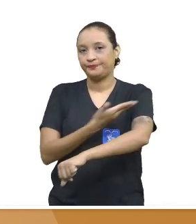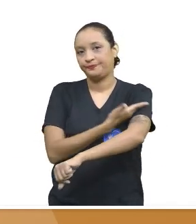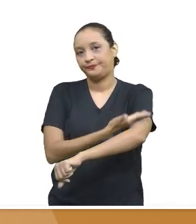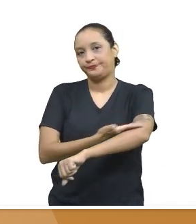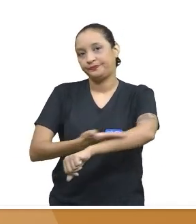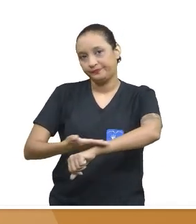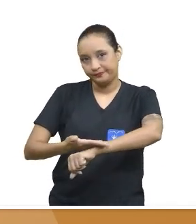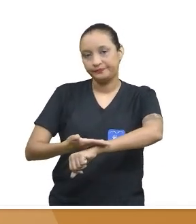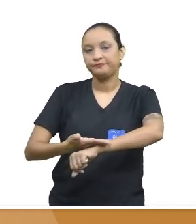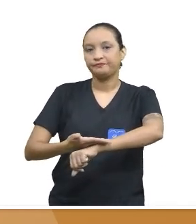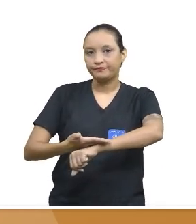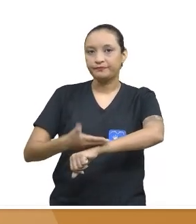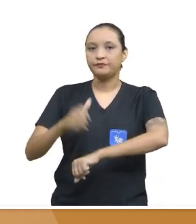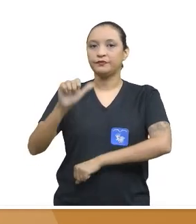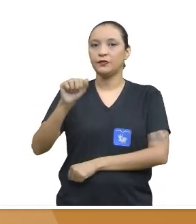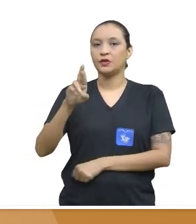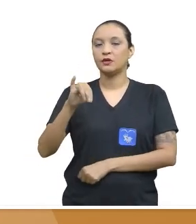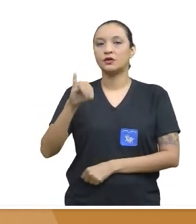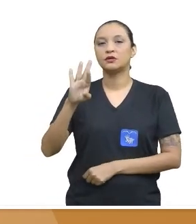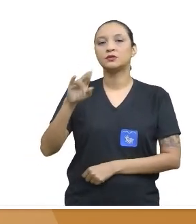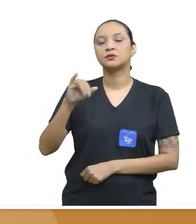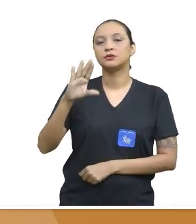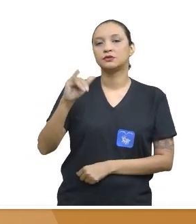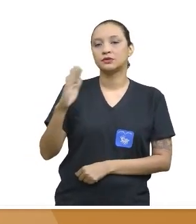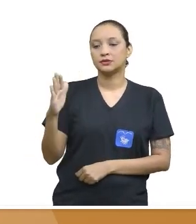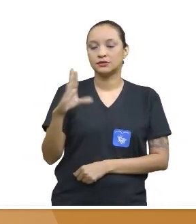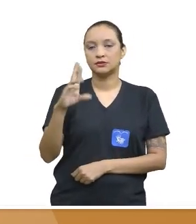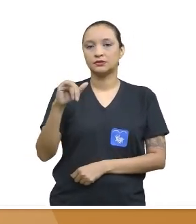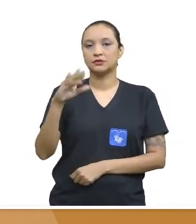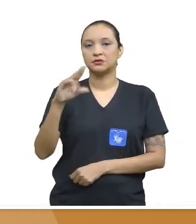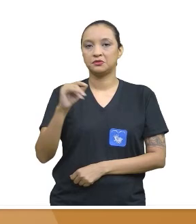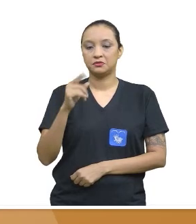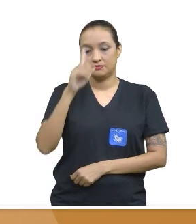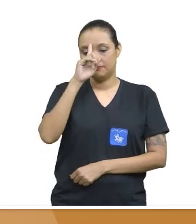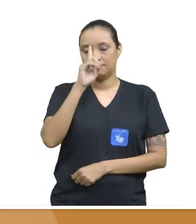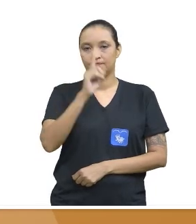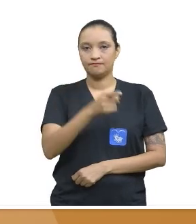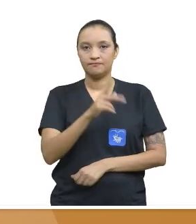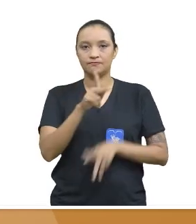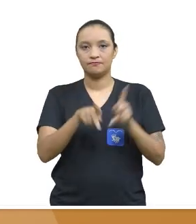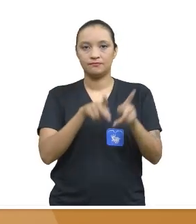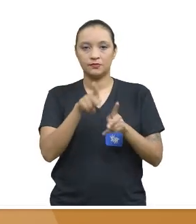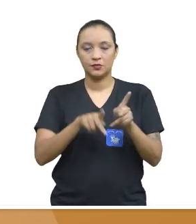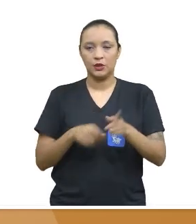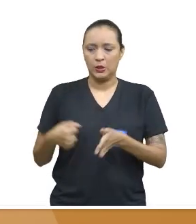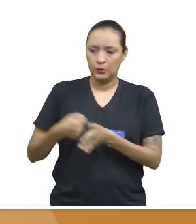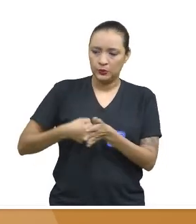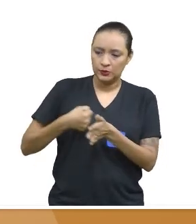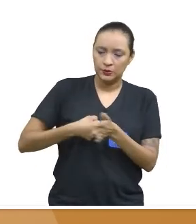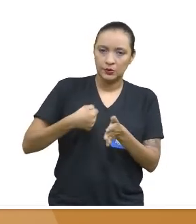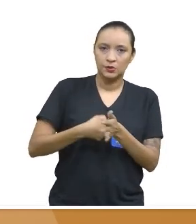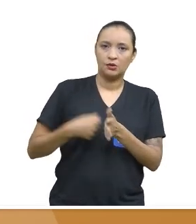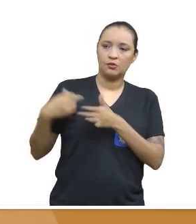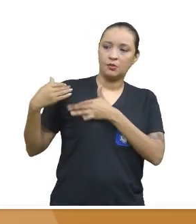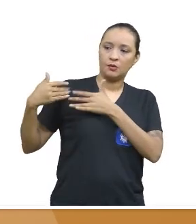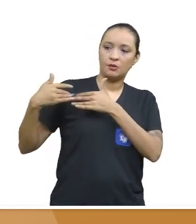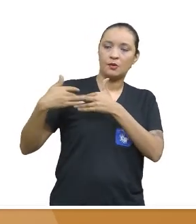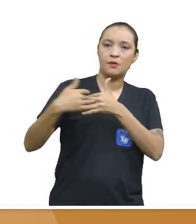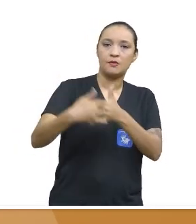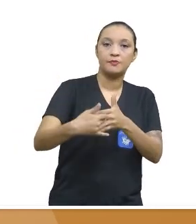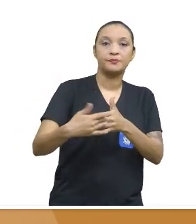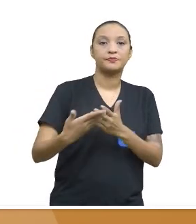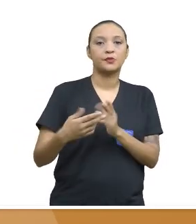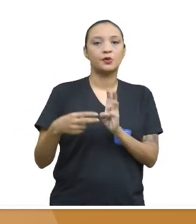crioula passou a governar os estados soberanos emancipados. Lutamos. Os índios de